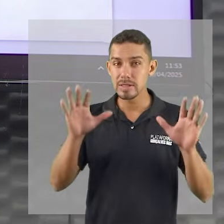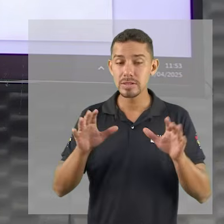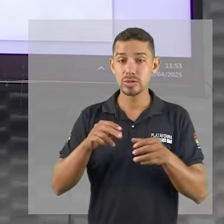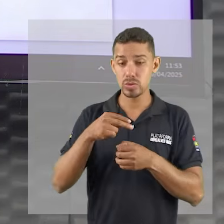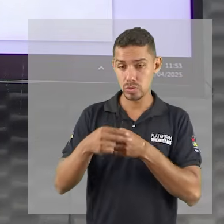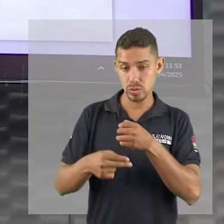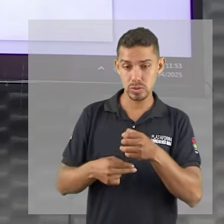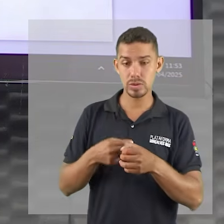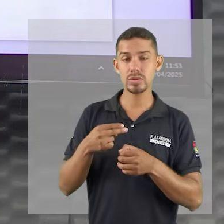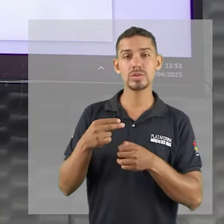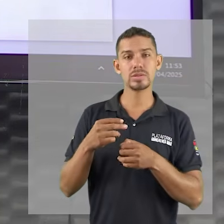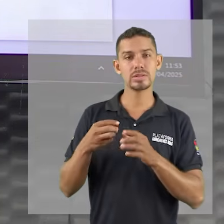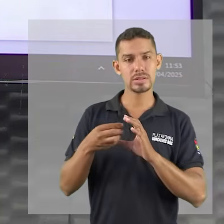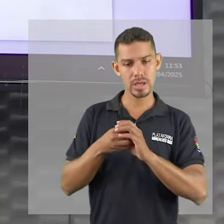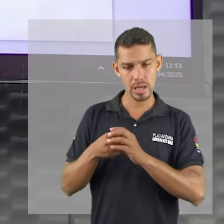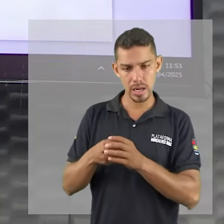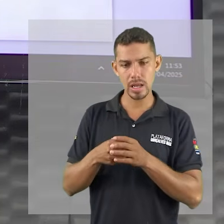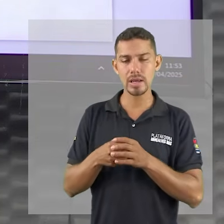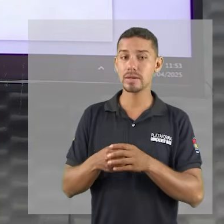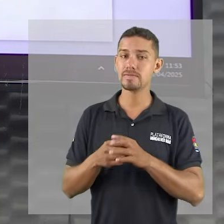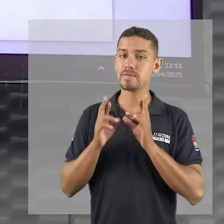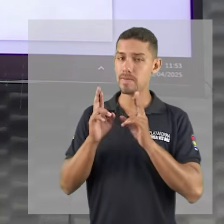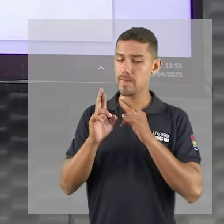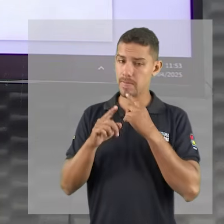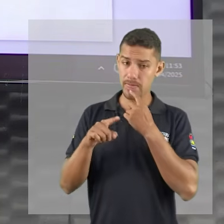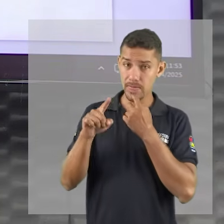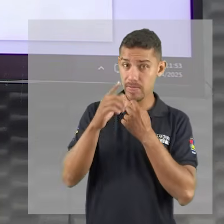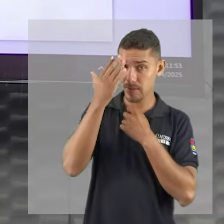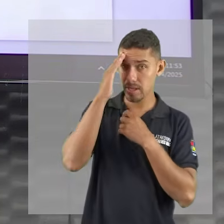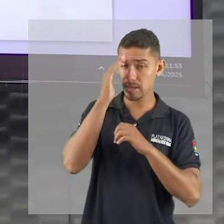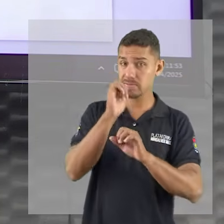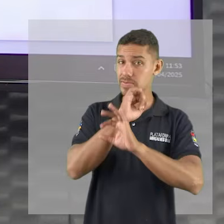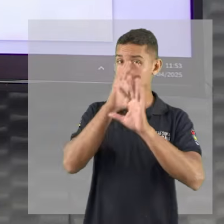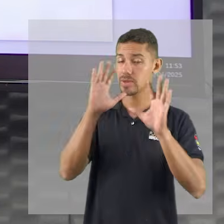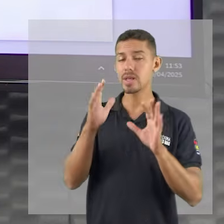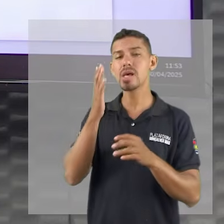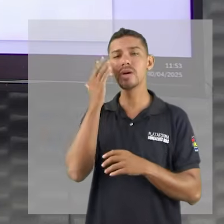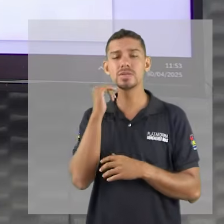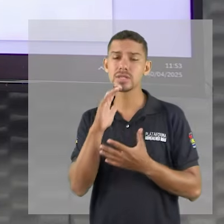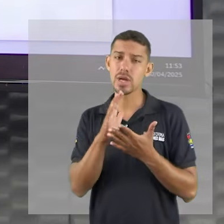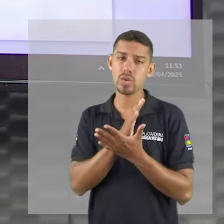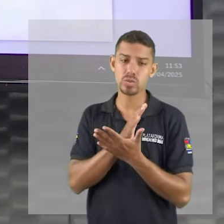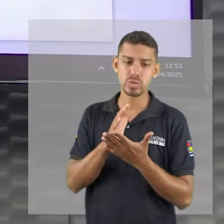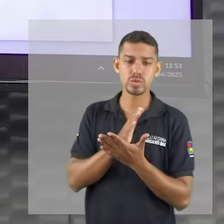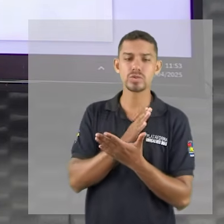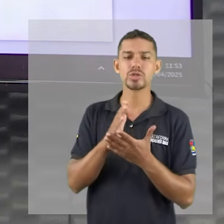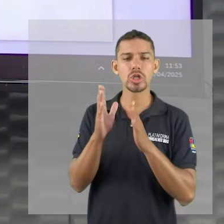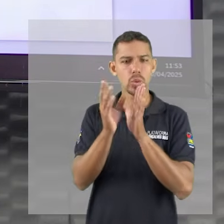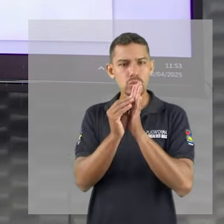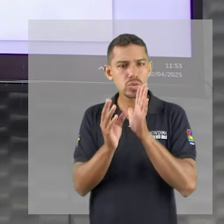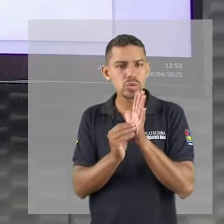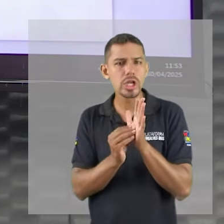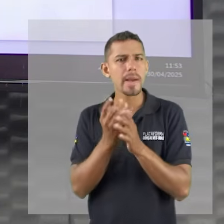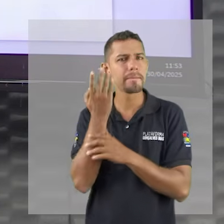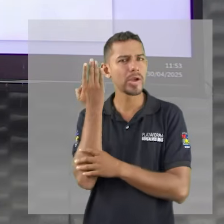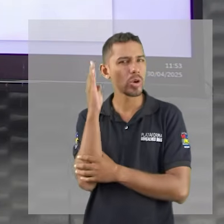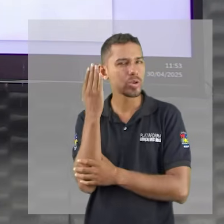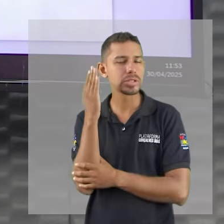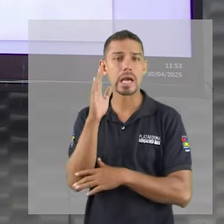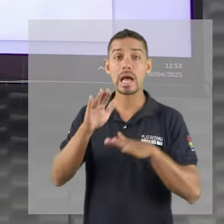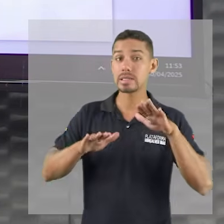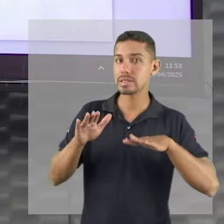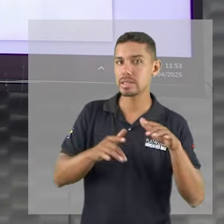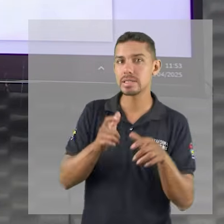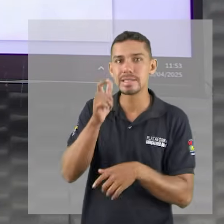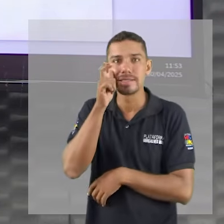núcleo celular. Espero que vocês tenham também entendido, né? Eu sei que algumas desses conteúdos de biologia, muitas